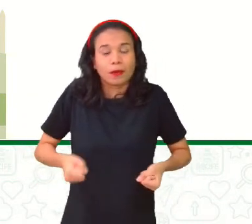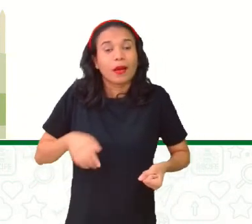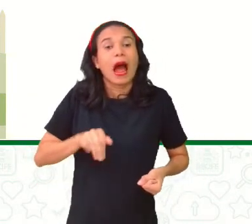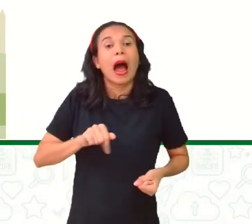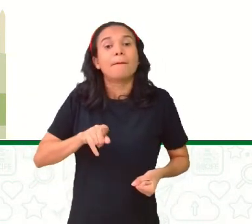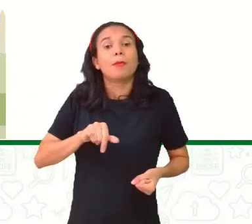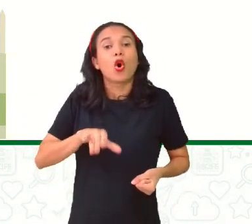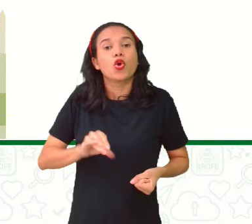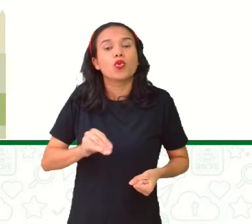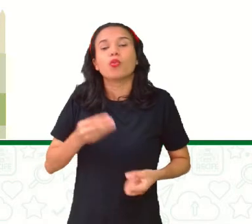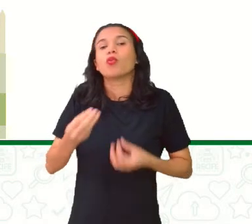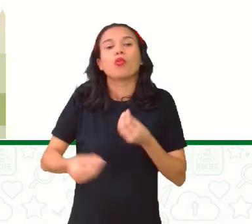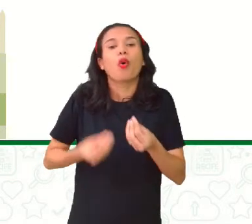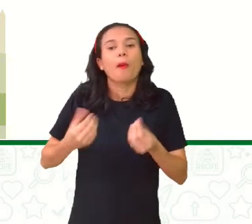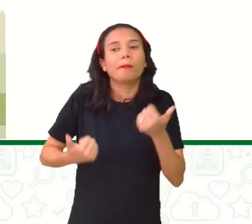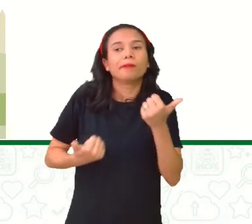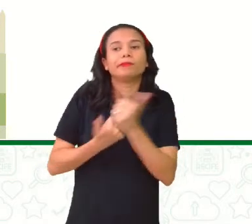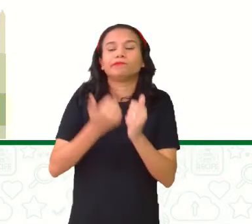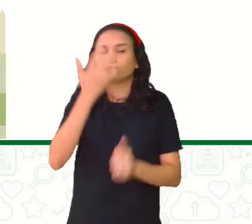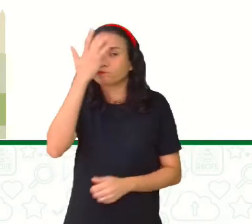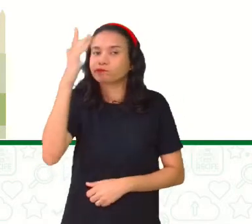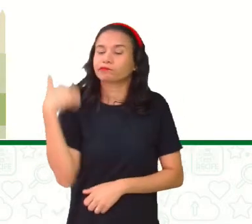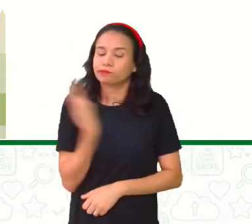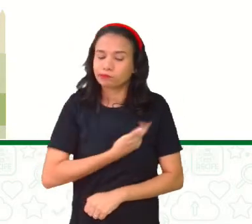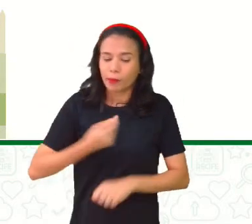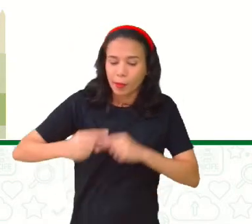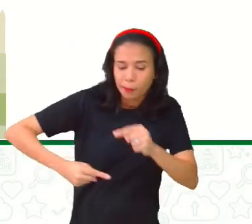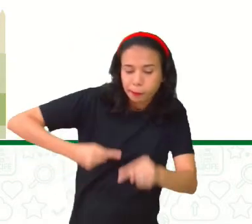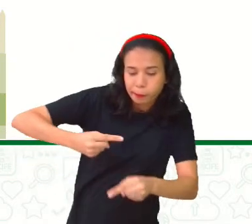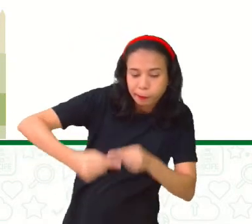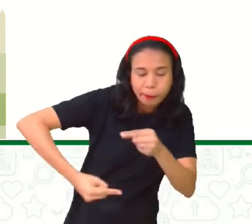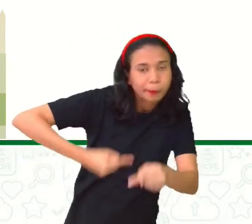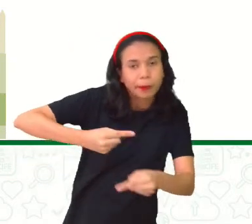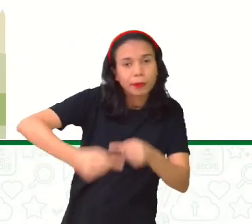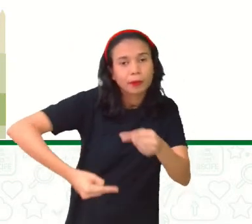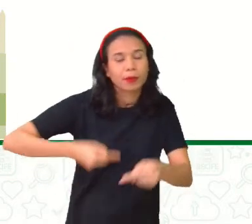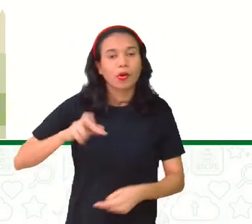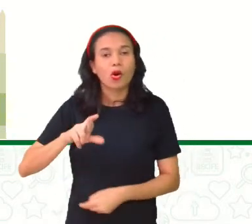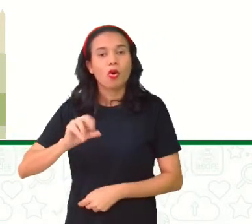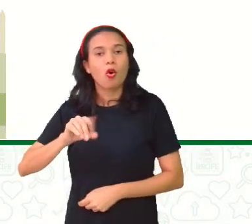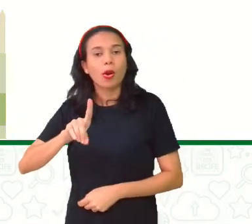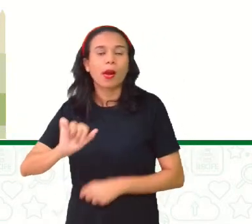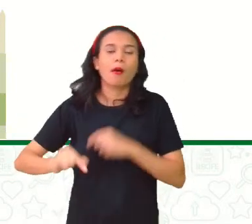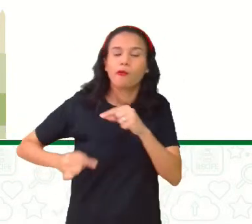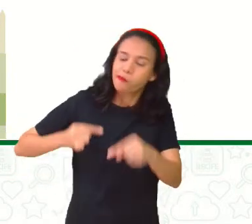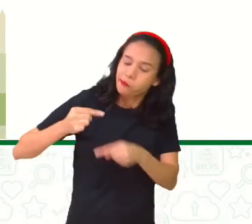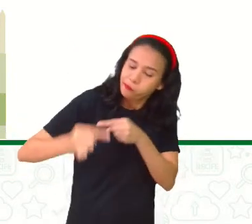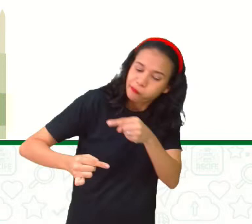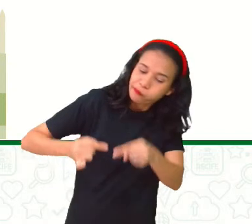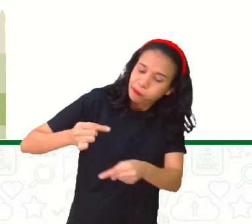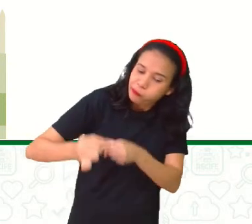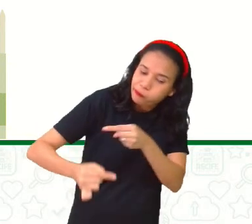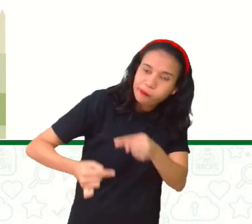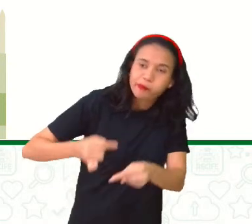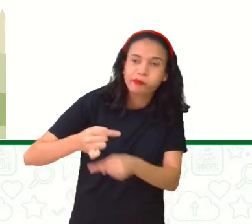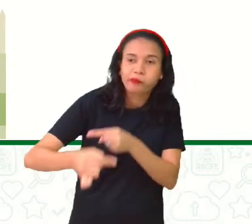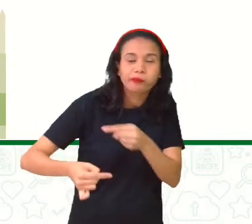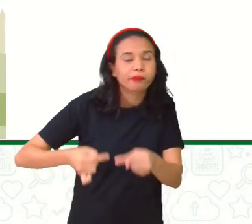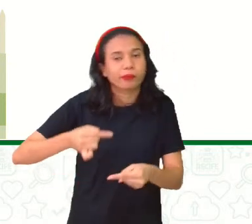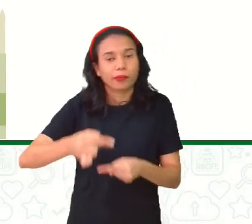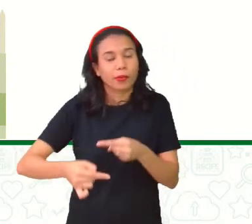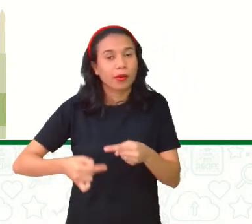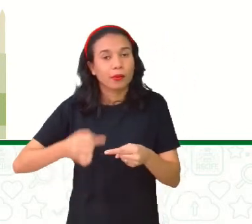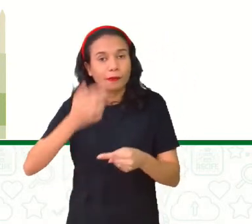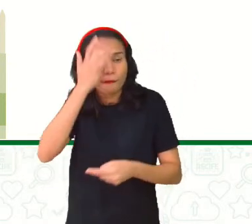nosso apoio? O que é que facilita a gente a rodar com esse carrinho? É ali, a rodinha, né? Com esse ponto de